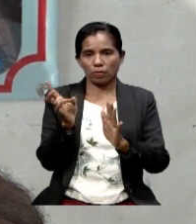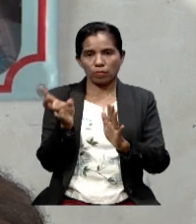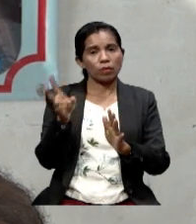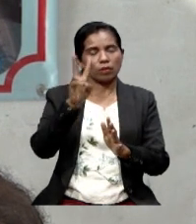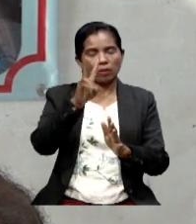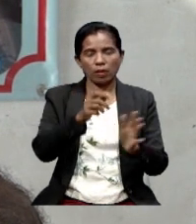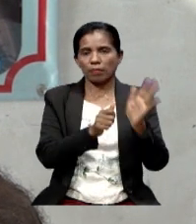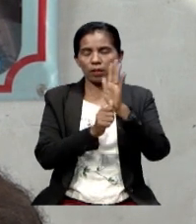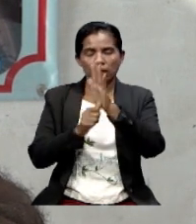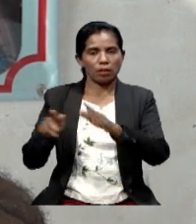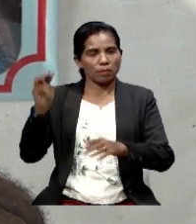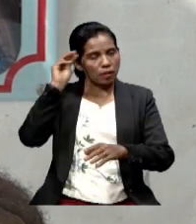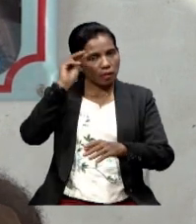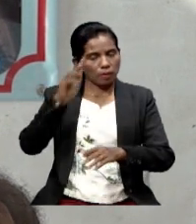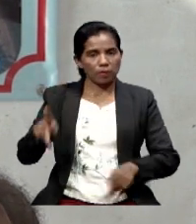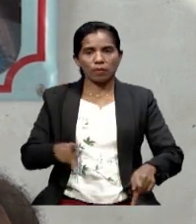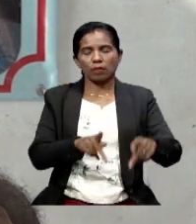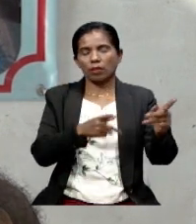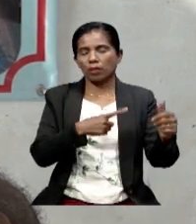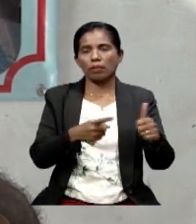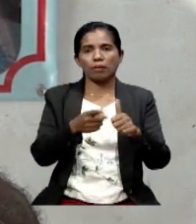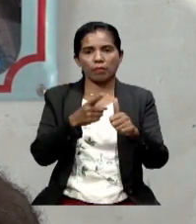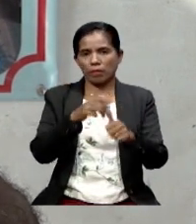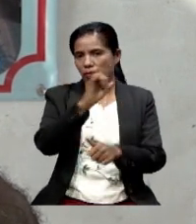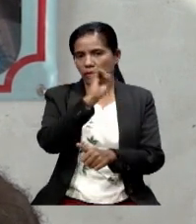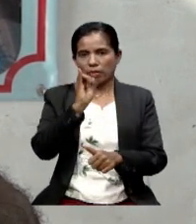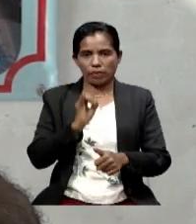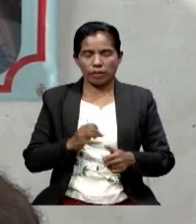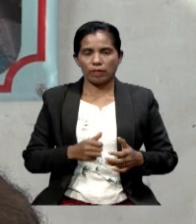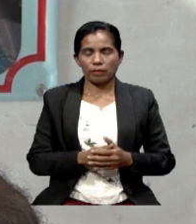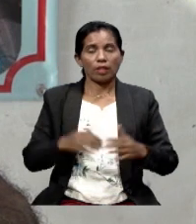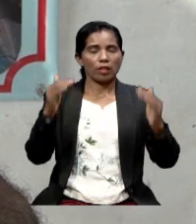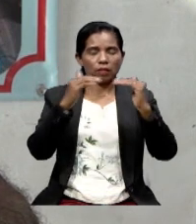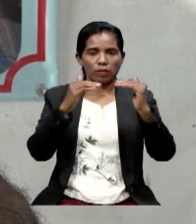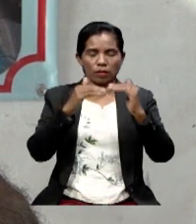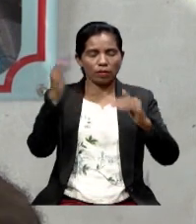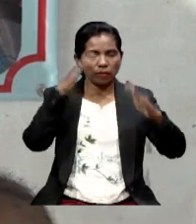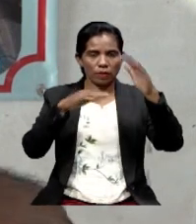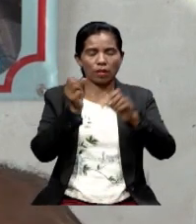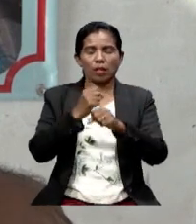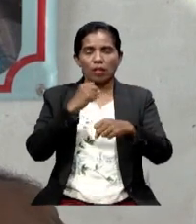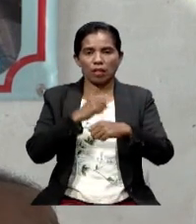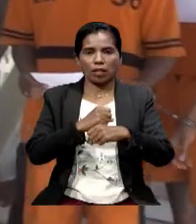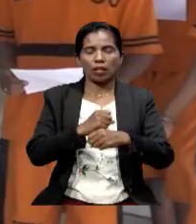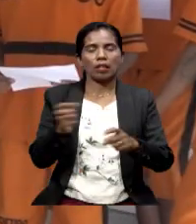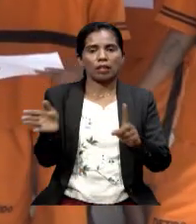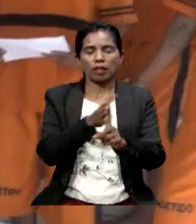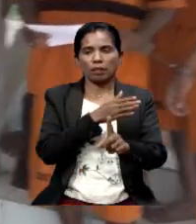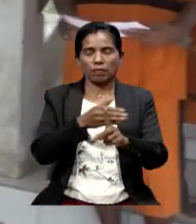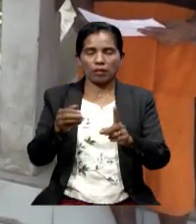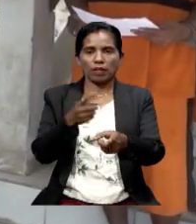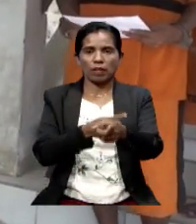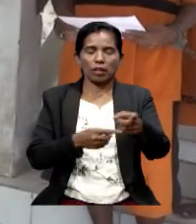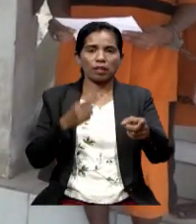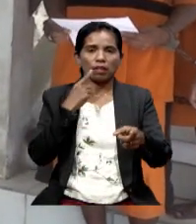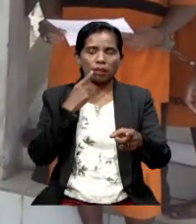apresenta bai ministero publiko ho resubmete ba primeiro interrogatorium. Enquanto iha acontecimento ne resulta lesado iha tambaku no kanek iha